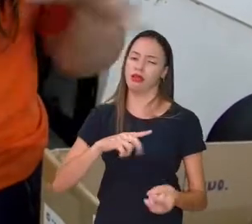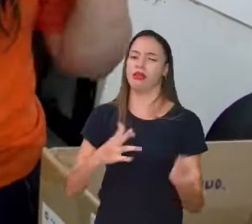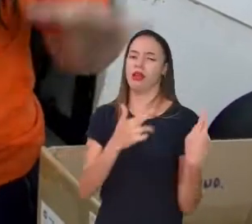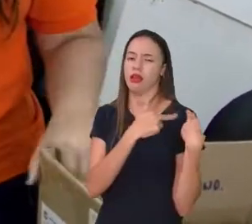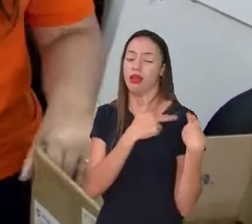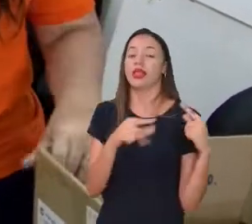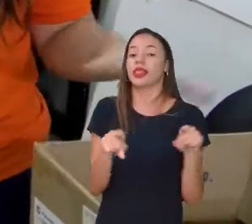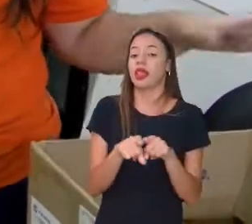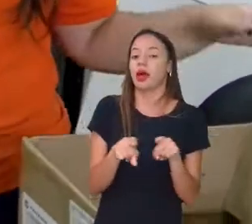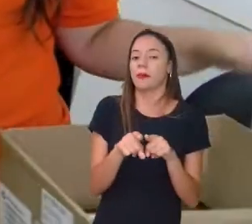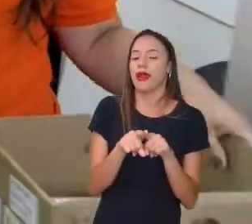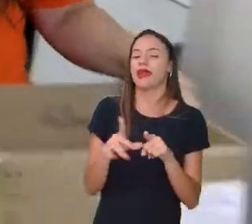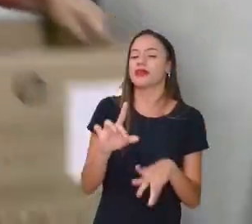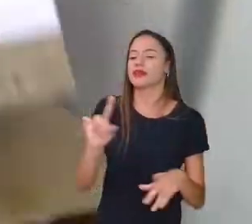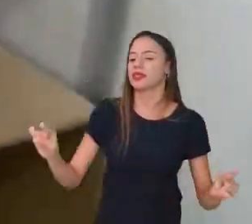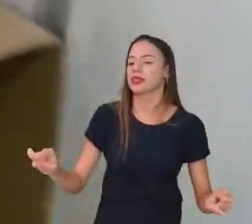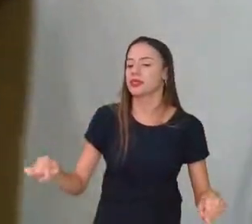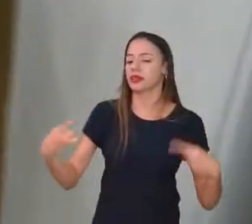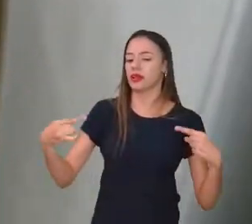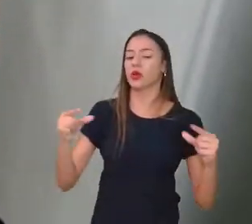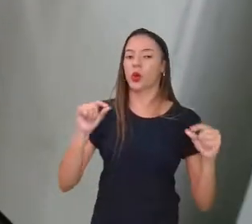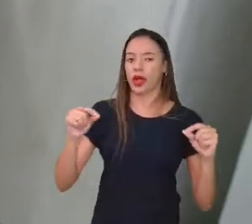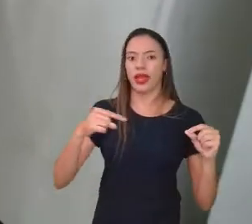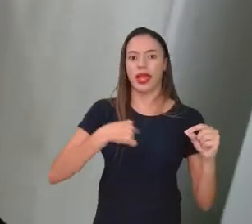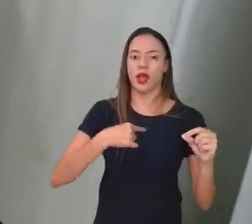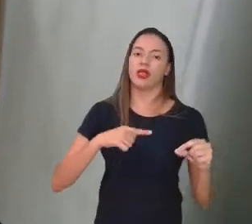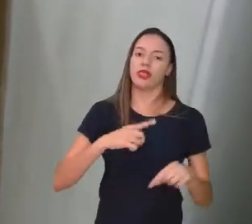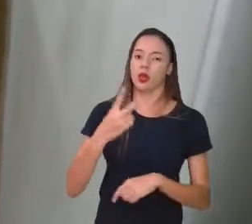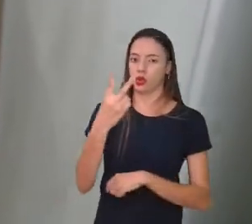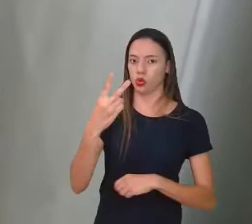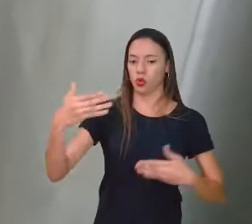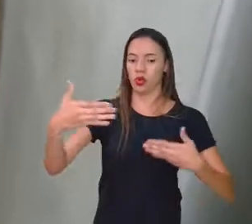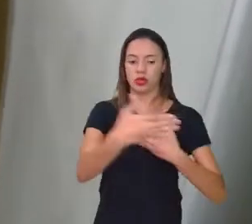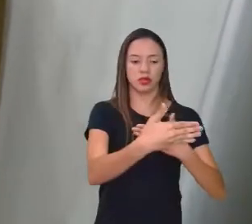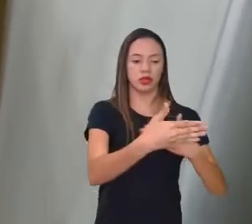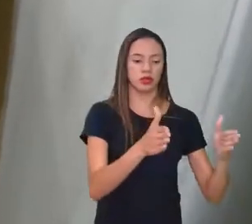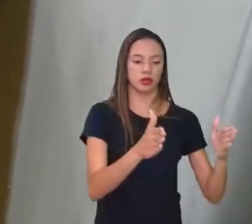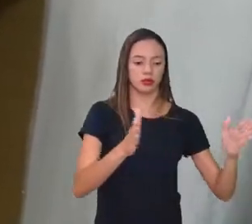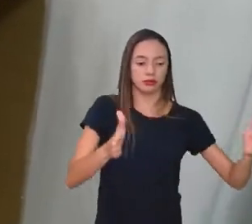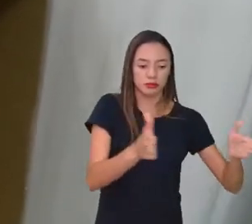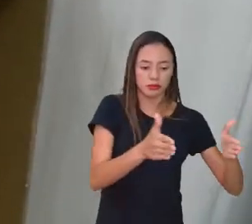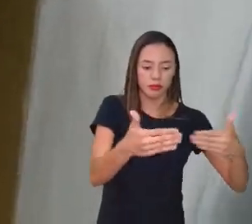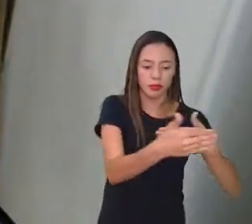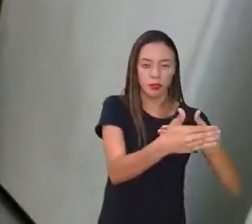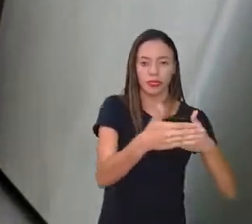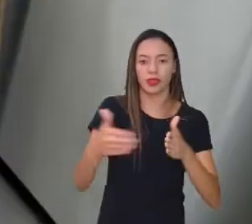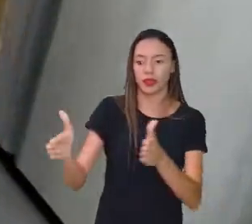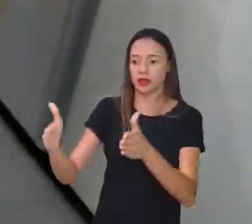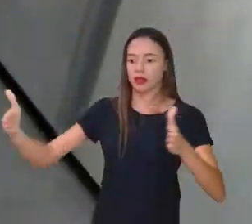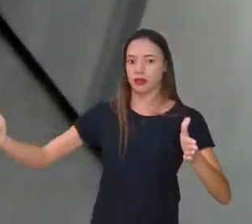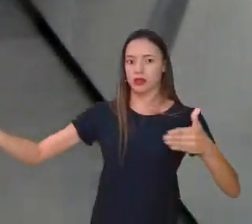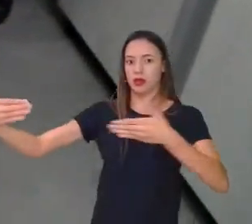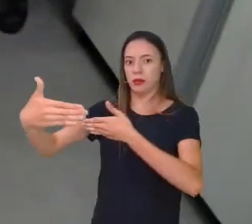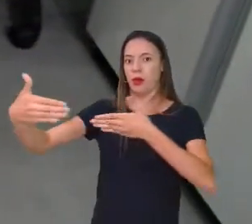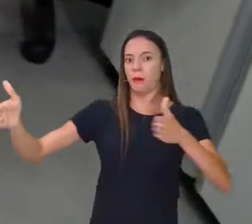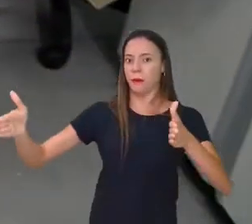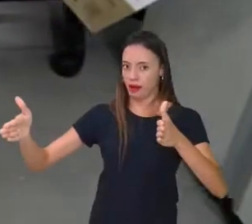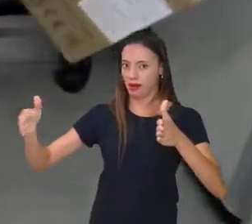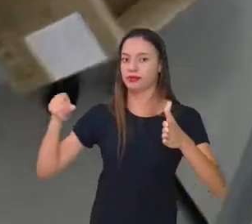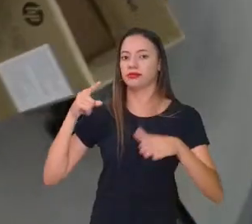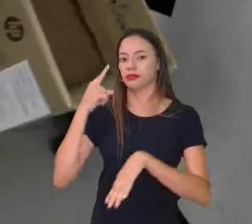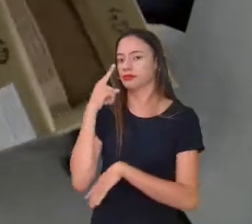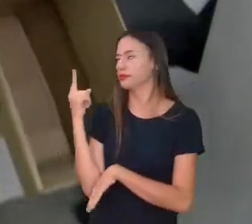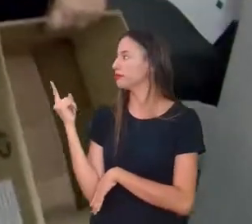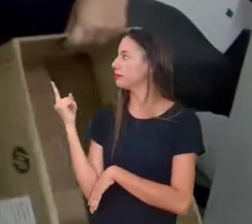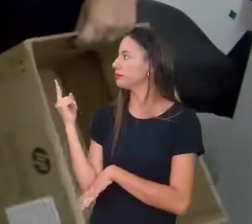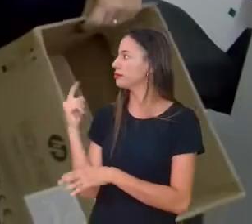a mão na massa, ó, tô com duas caixas aqui, tô com a caixa menor, tô com a caixa maior aqui, Tiago,